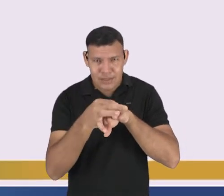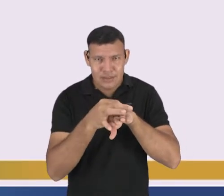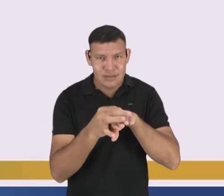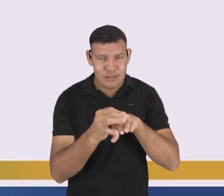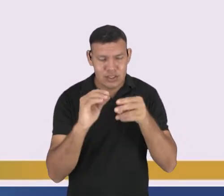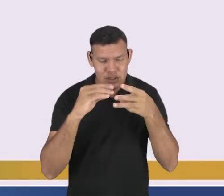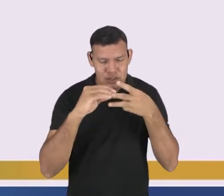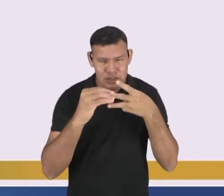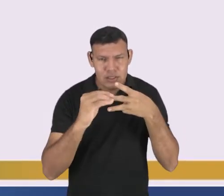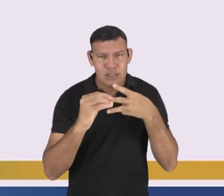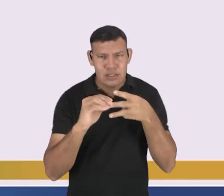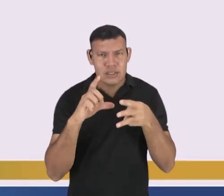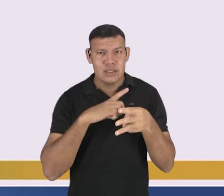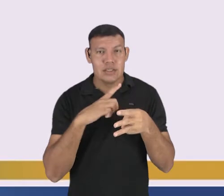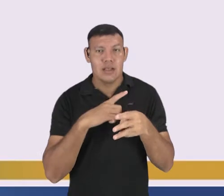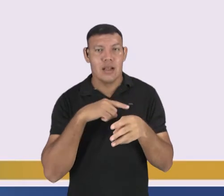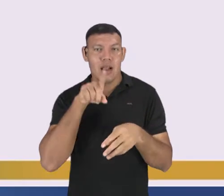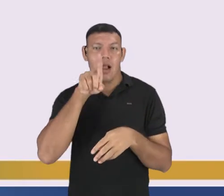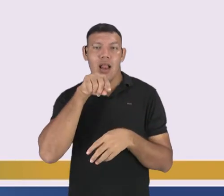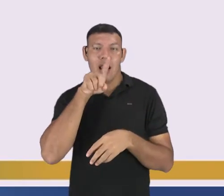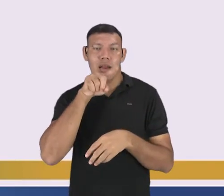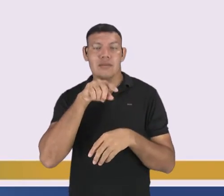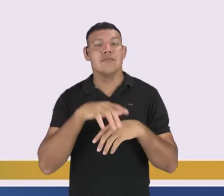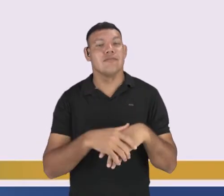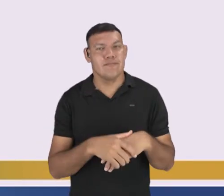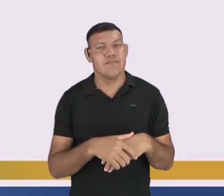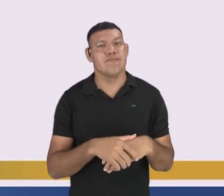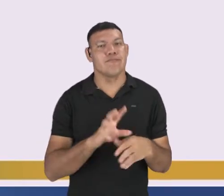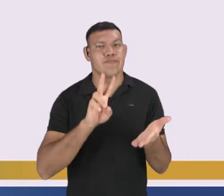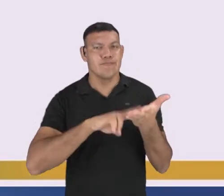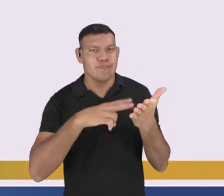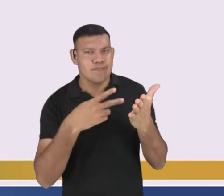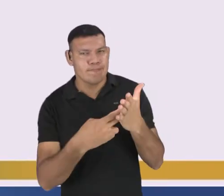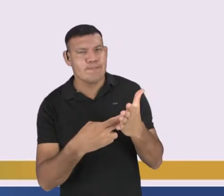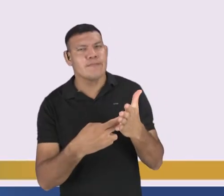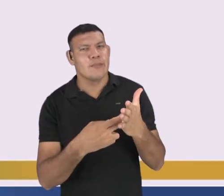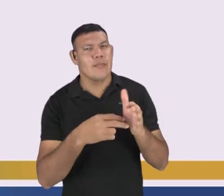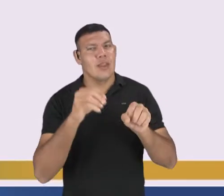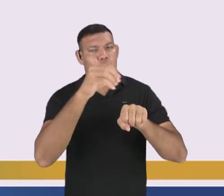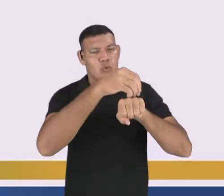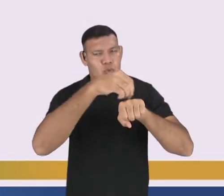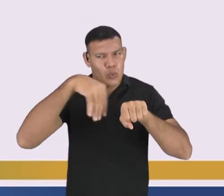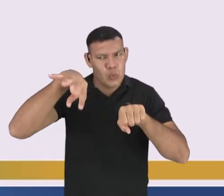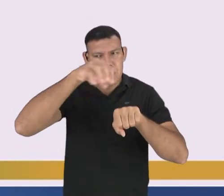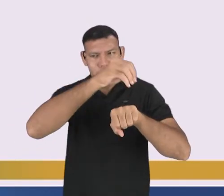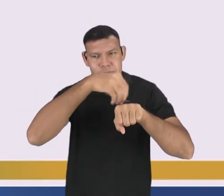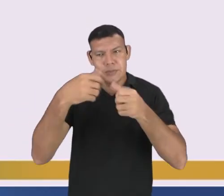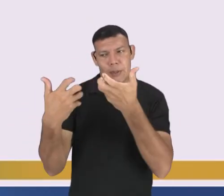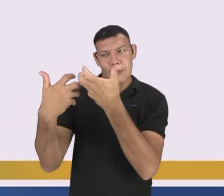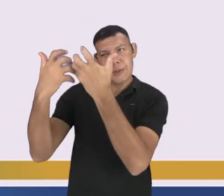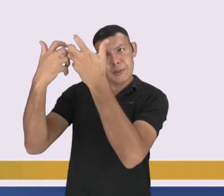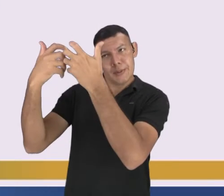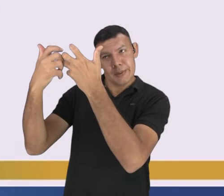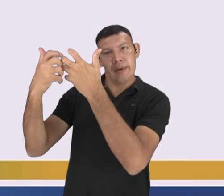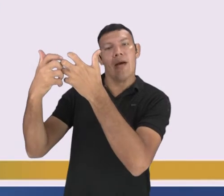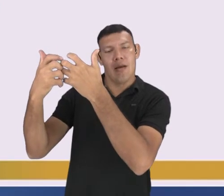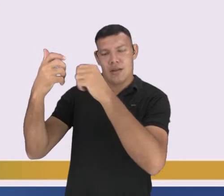células que a gente possui na nossa língua, elas decodificam, né, esses sabores e enviam essas informações para o